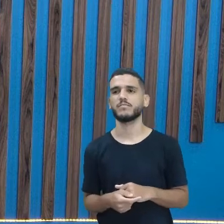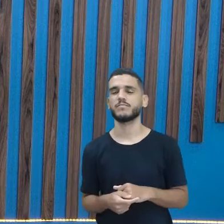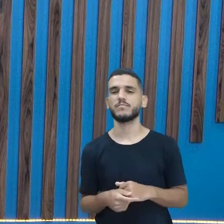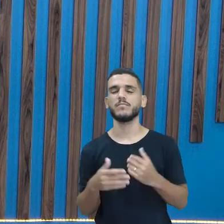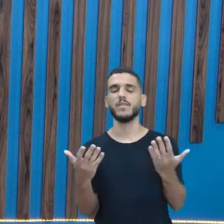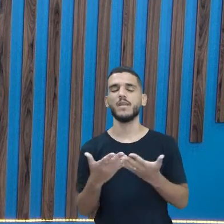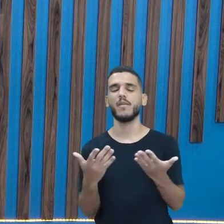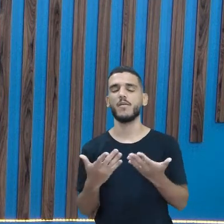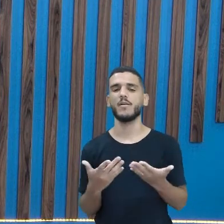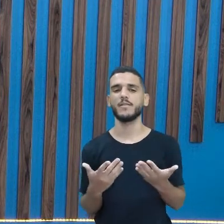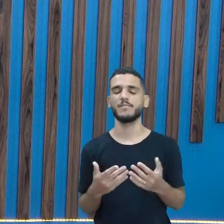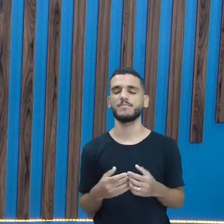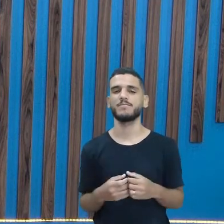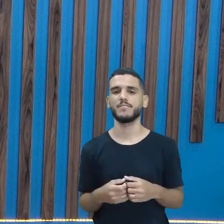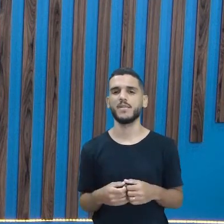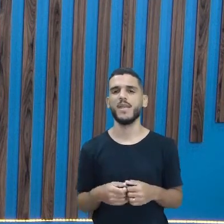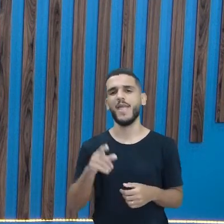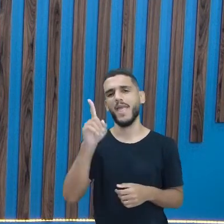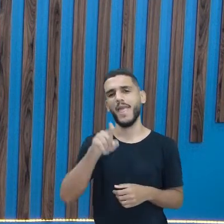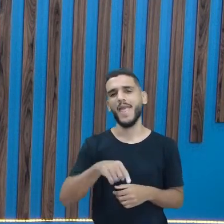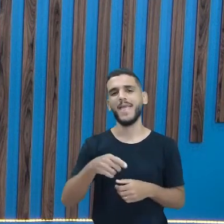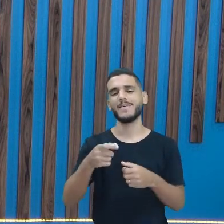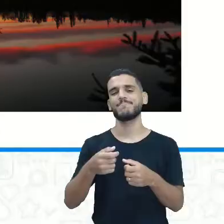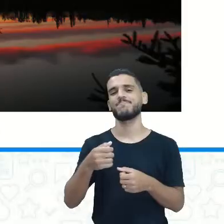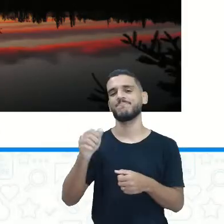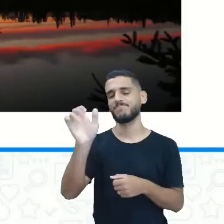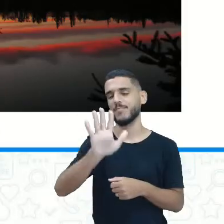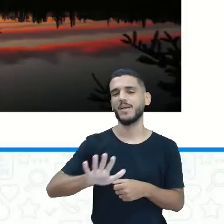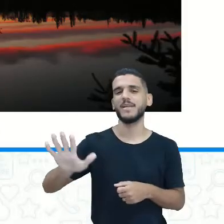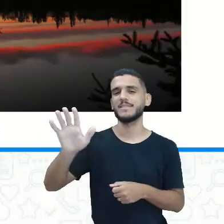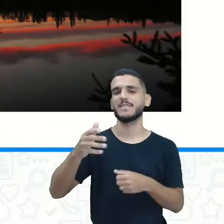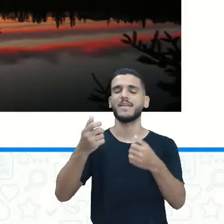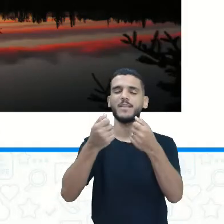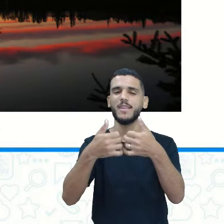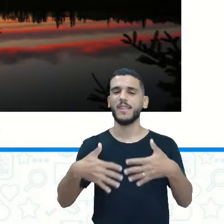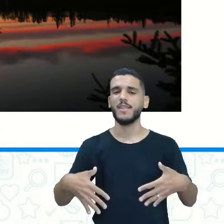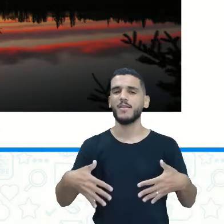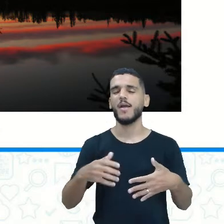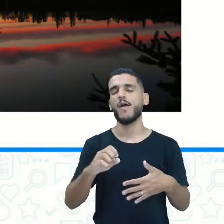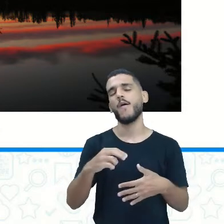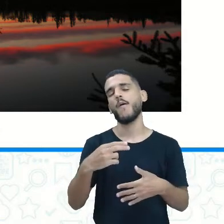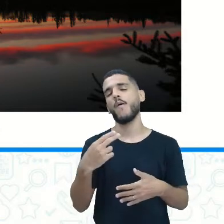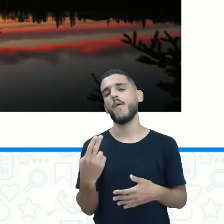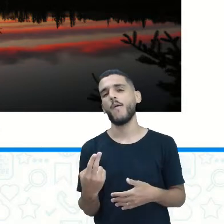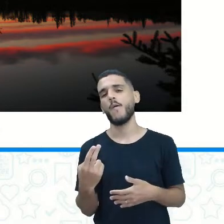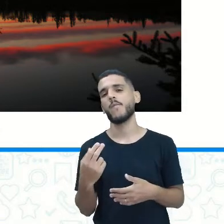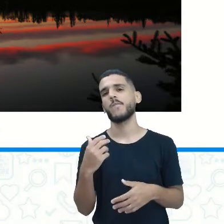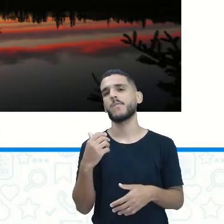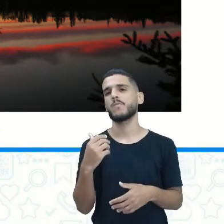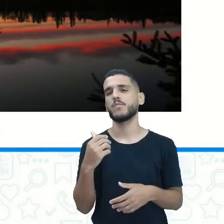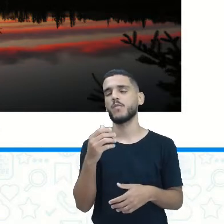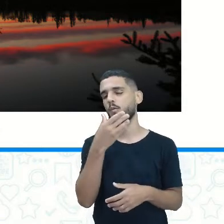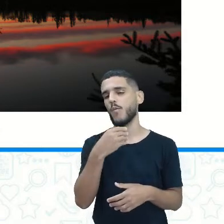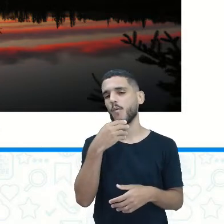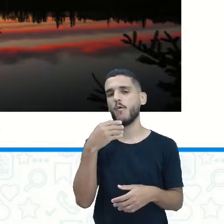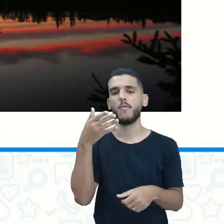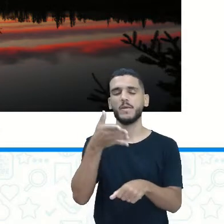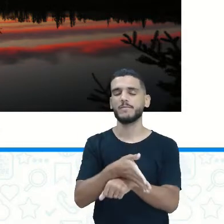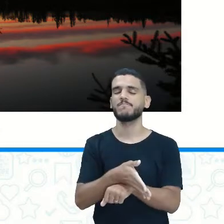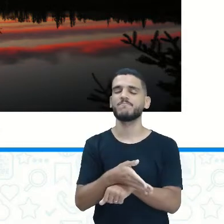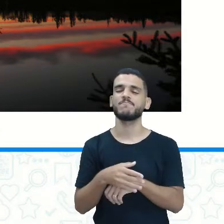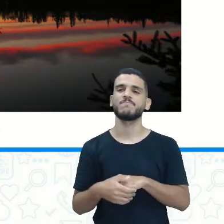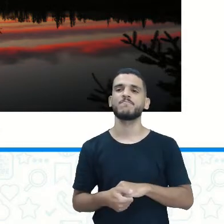que mostra. Será que ela é uma paisagem natural ou será que ela é modificada? E aí, pessoal, vamos ver se a gente